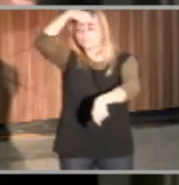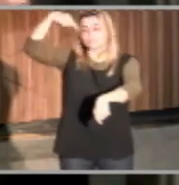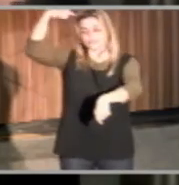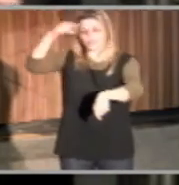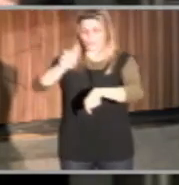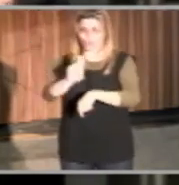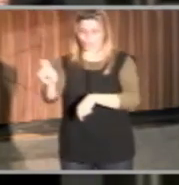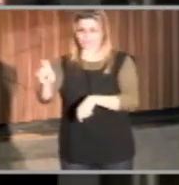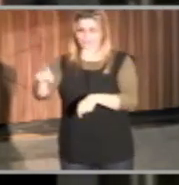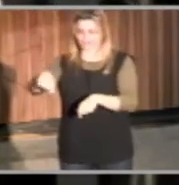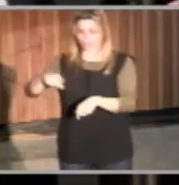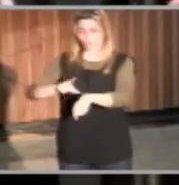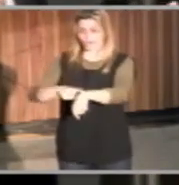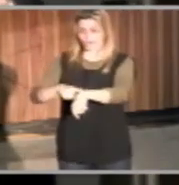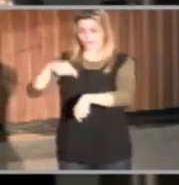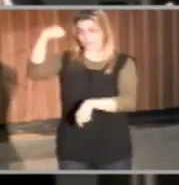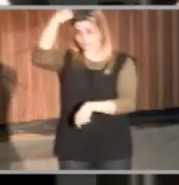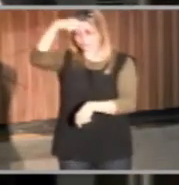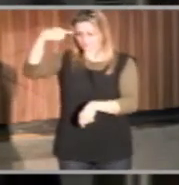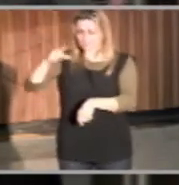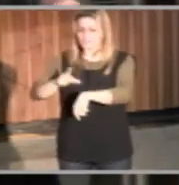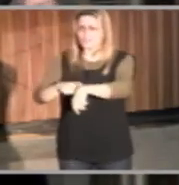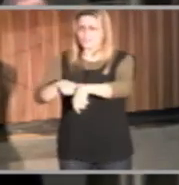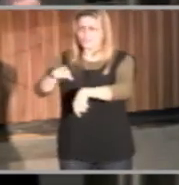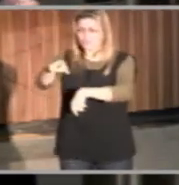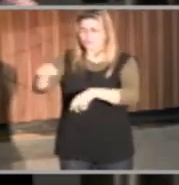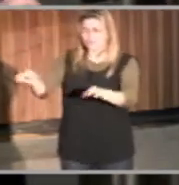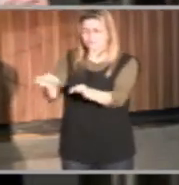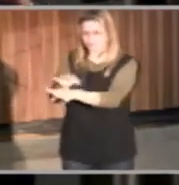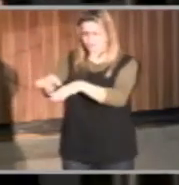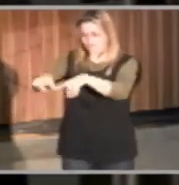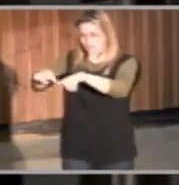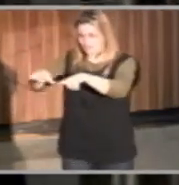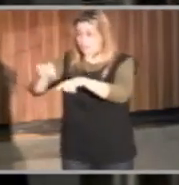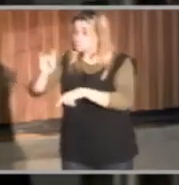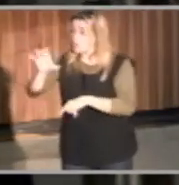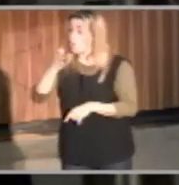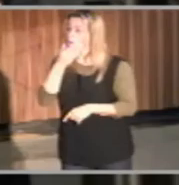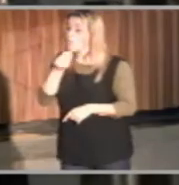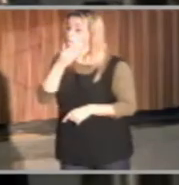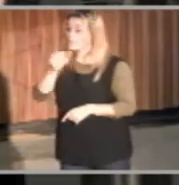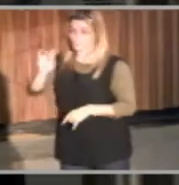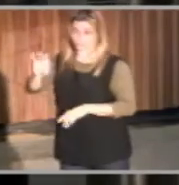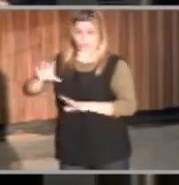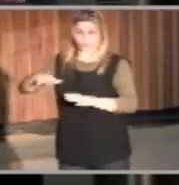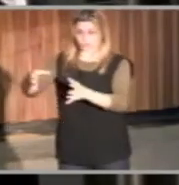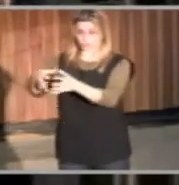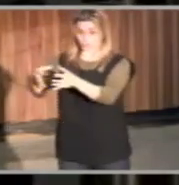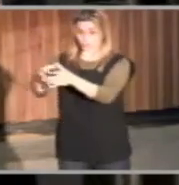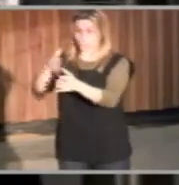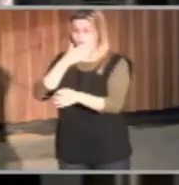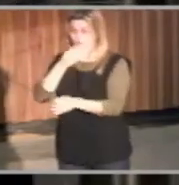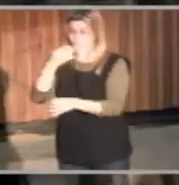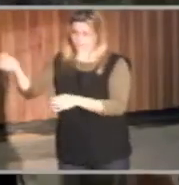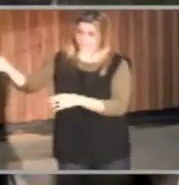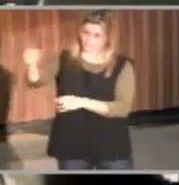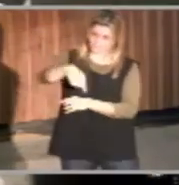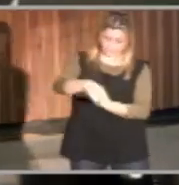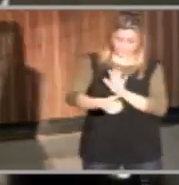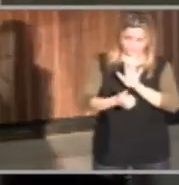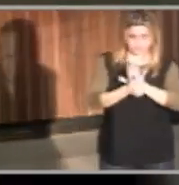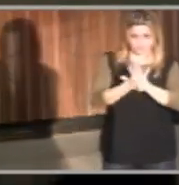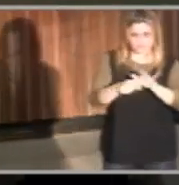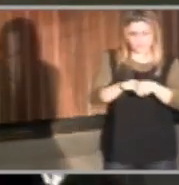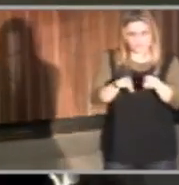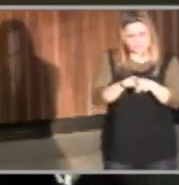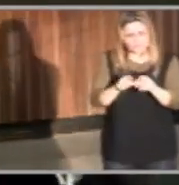né? E é aquele tempinho que você sai do serviço, só homens vão estar aqui, encontrando, orando, buscando a face de